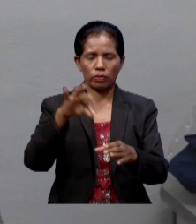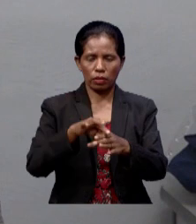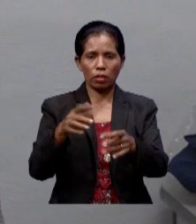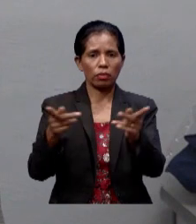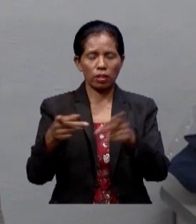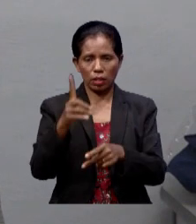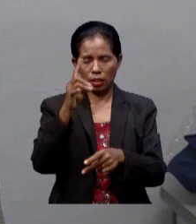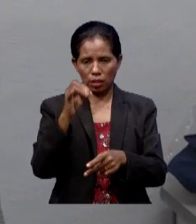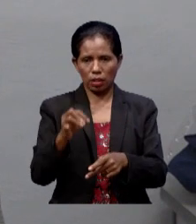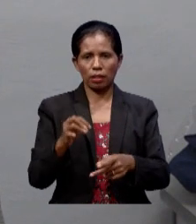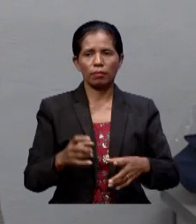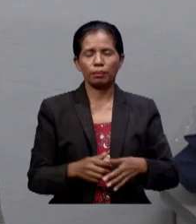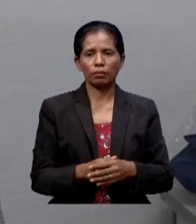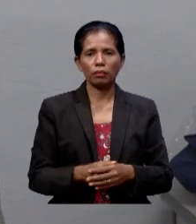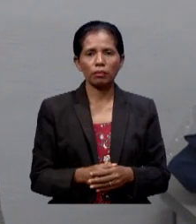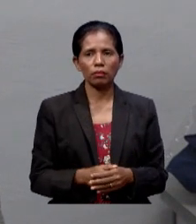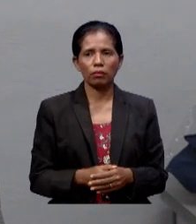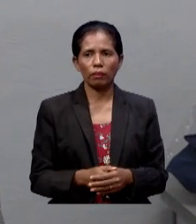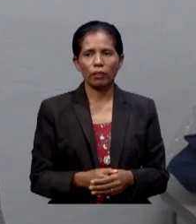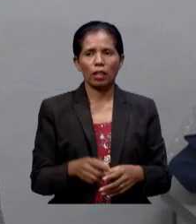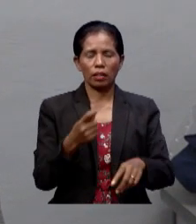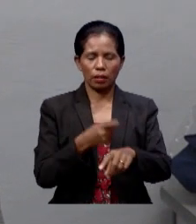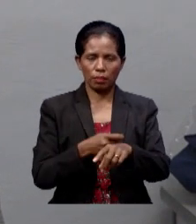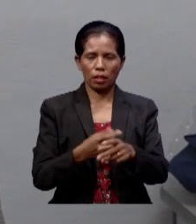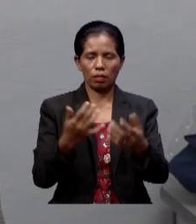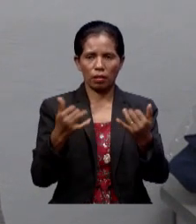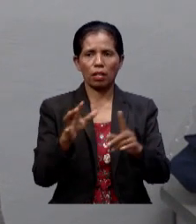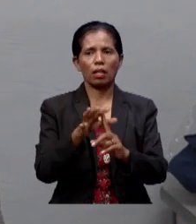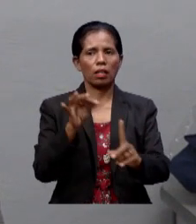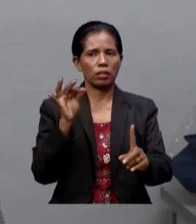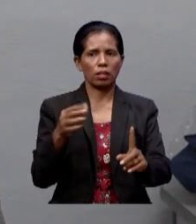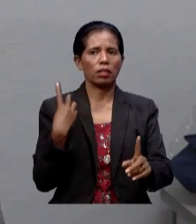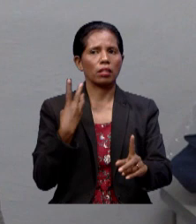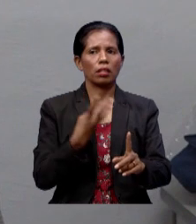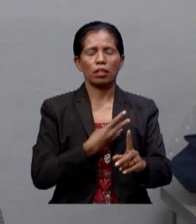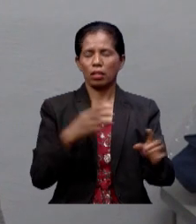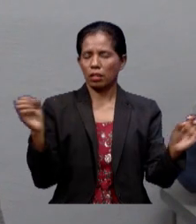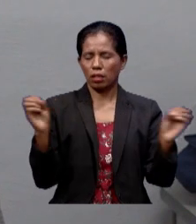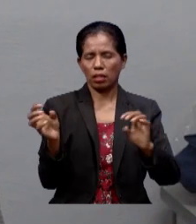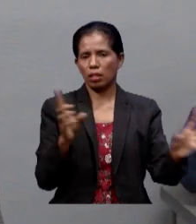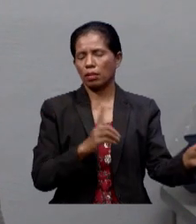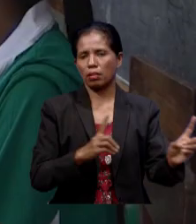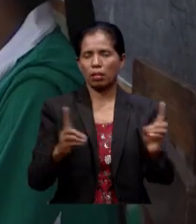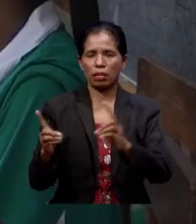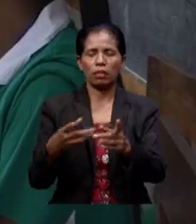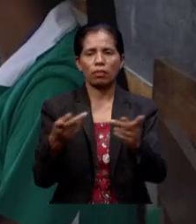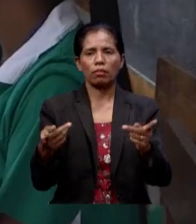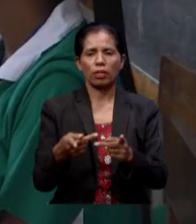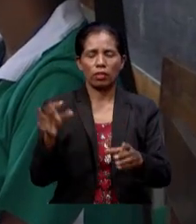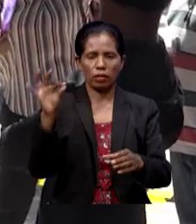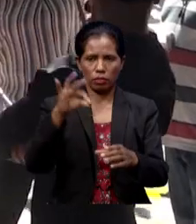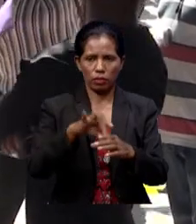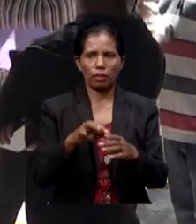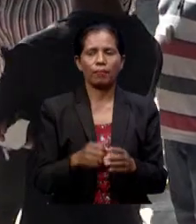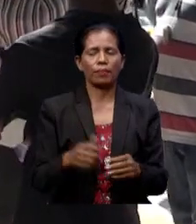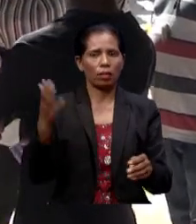Né? Cata que neste momento a eleição da Neita se ela implementa centro de votação paralelo. Antes,